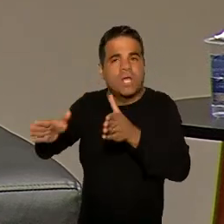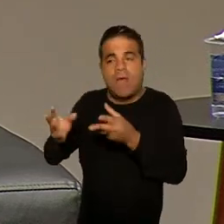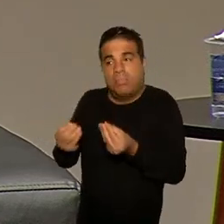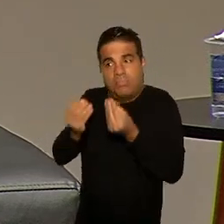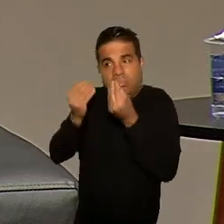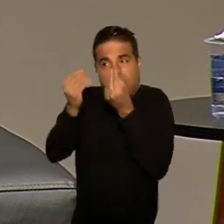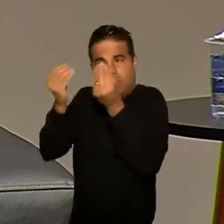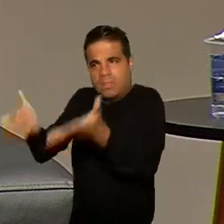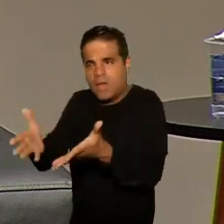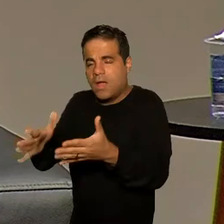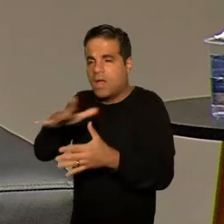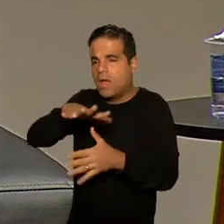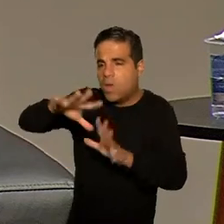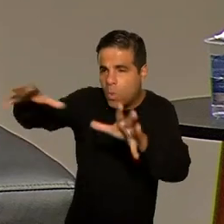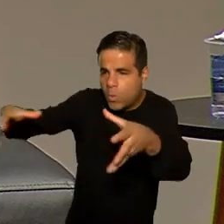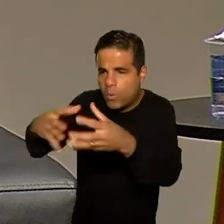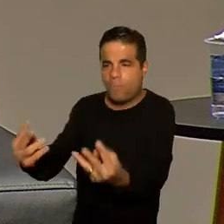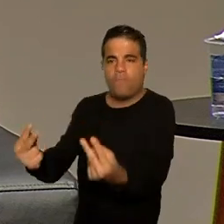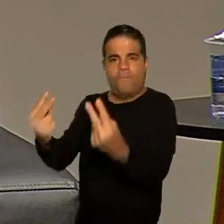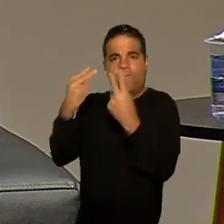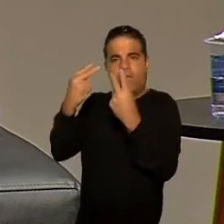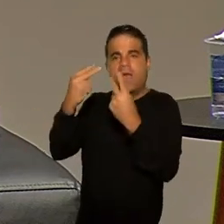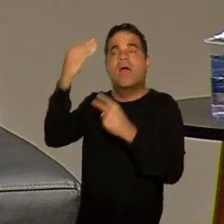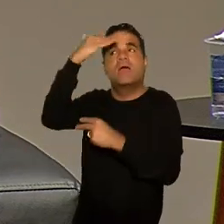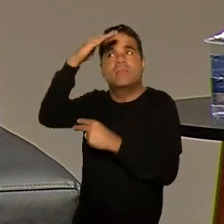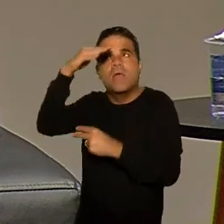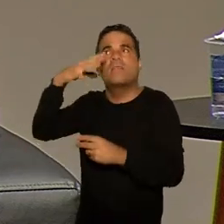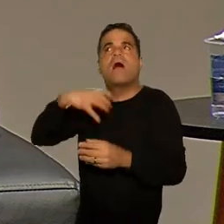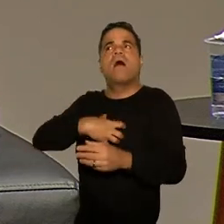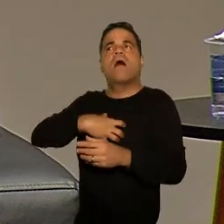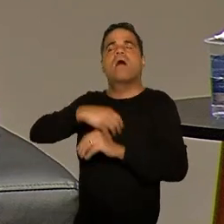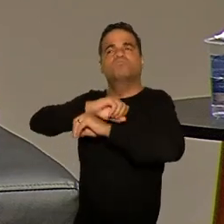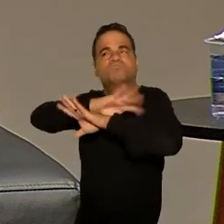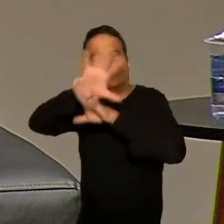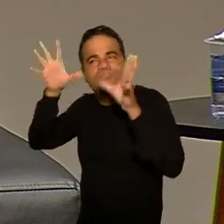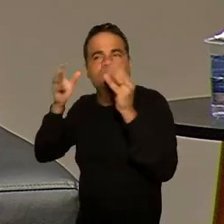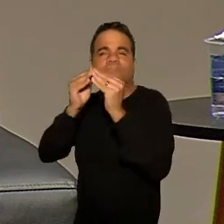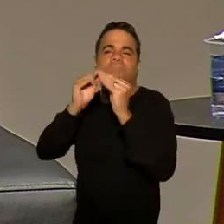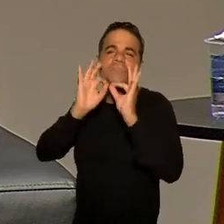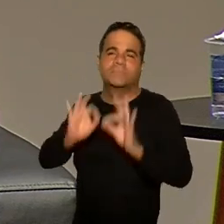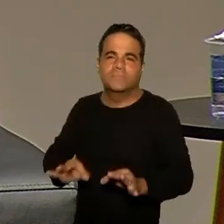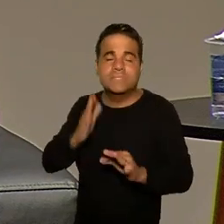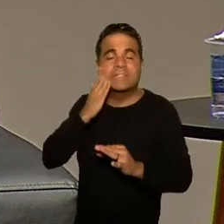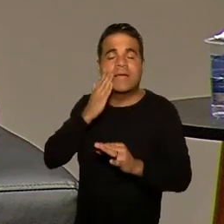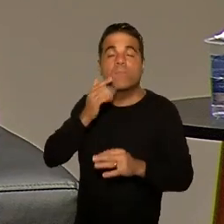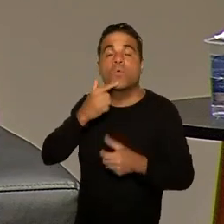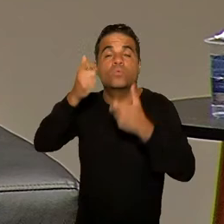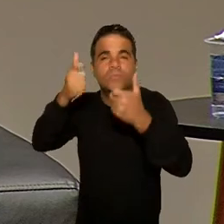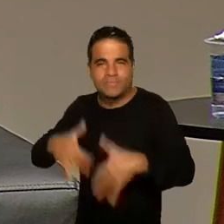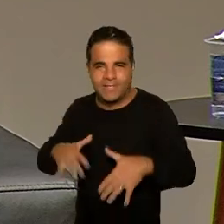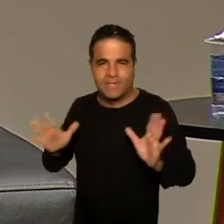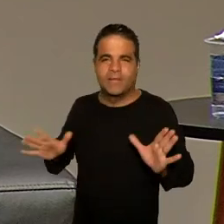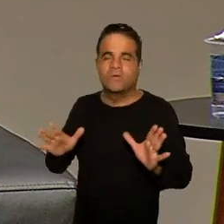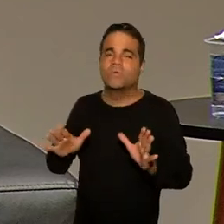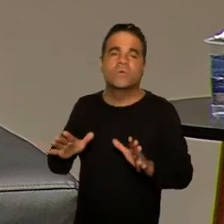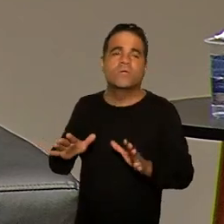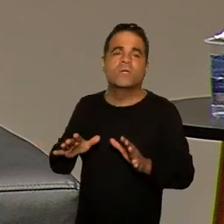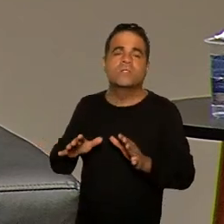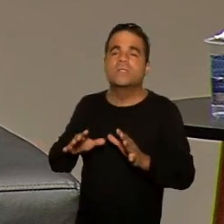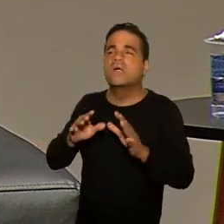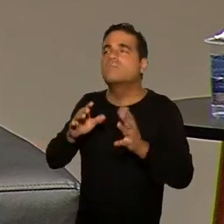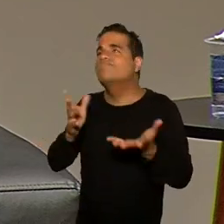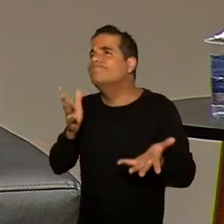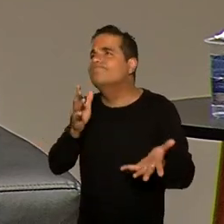devolver isso para que o grupo como um todo constitui um sentido coletivo né então eu usaria menos